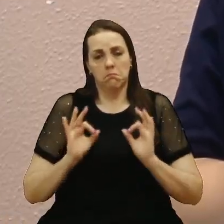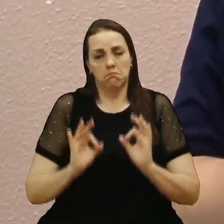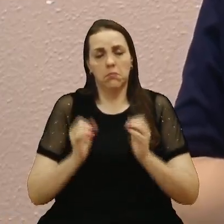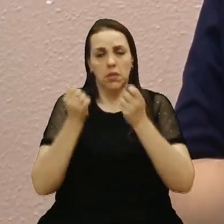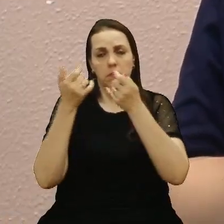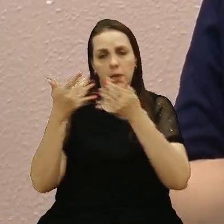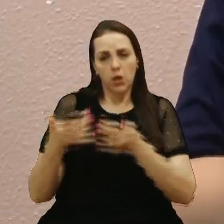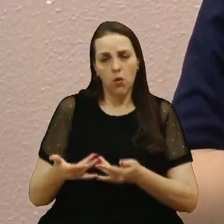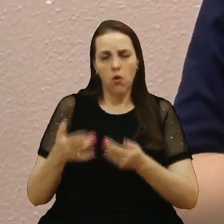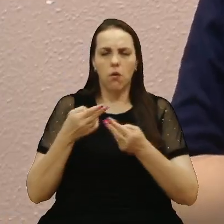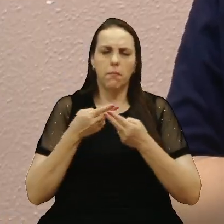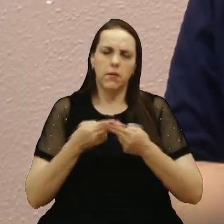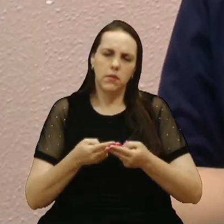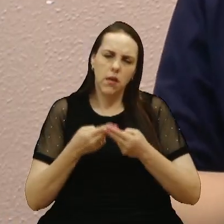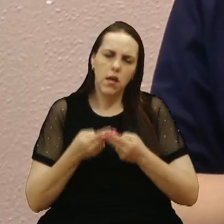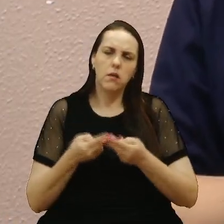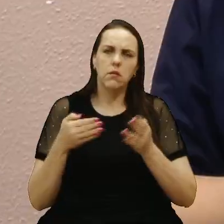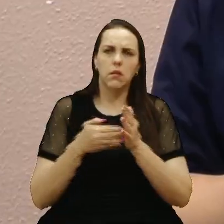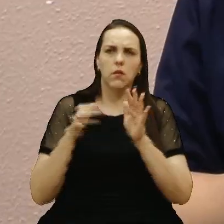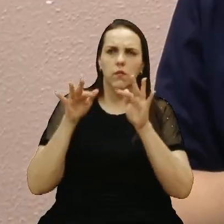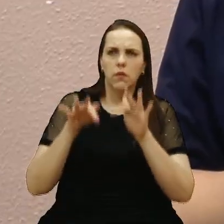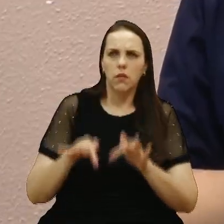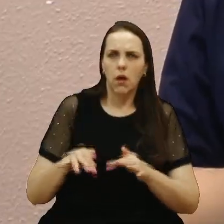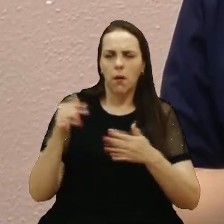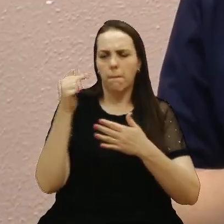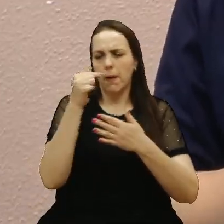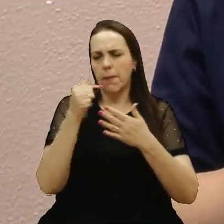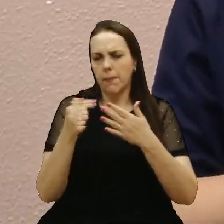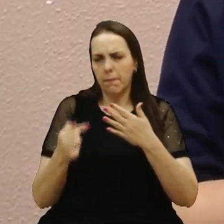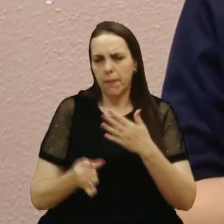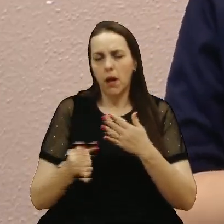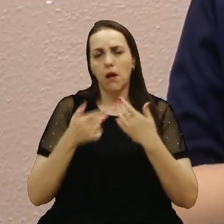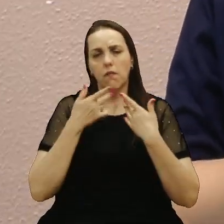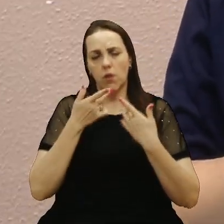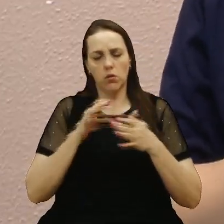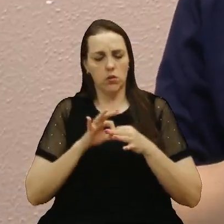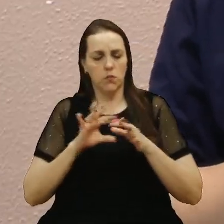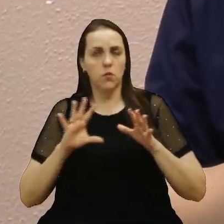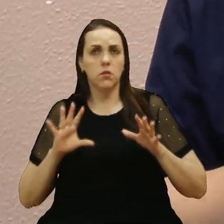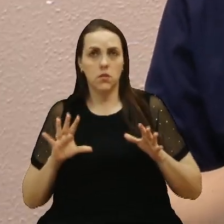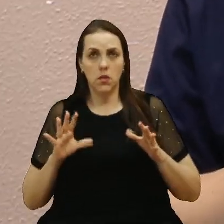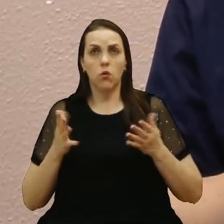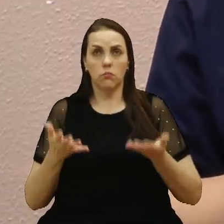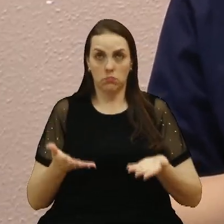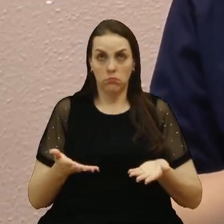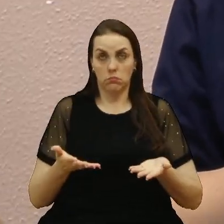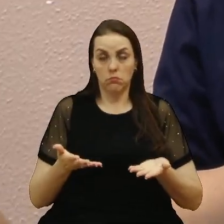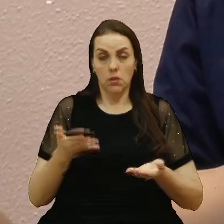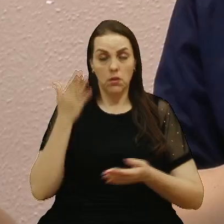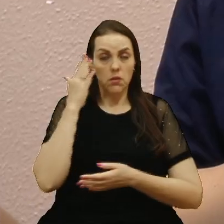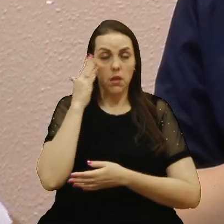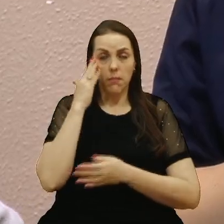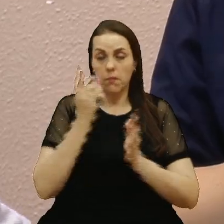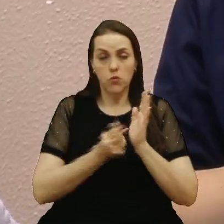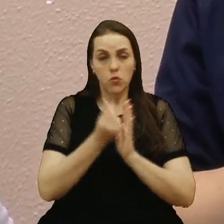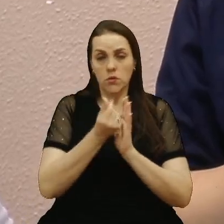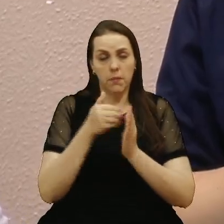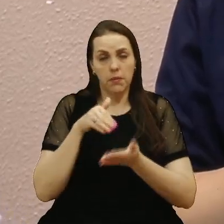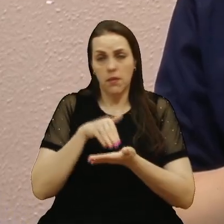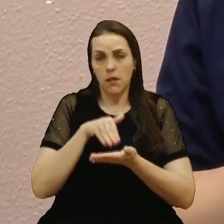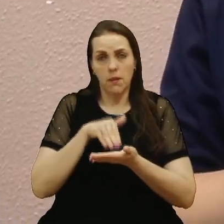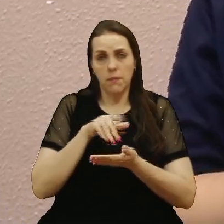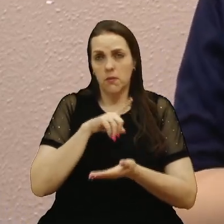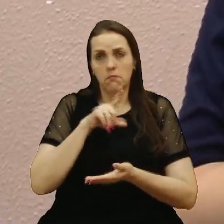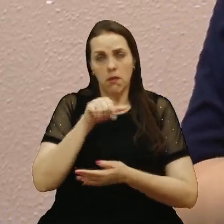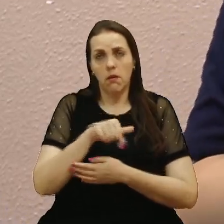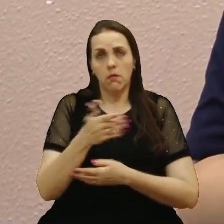ficou até o final, trouxe as questões que nós perguntamos, se colocou à disposição. Bom, nós sabemos que o orçamento é limitado. Precisamos